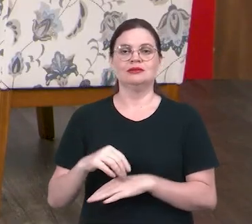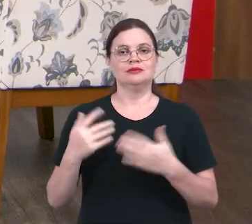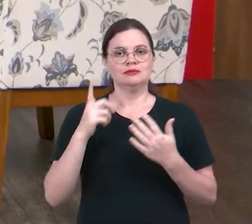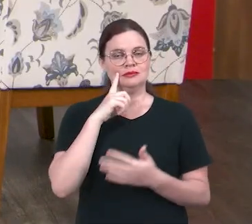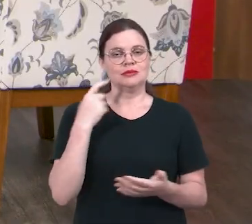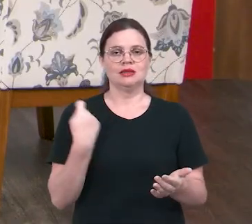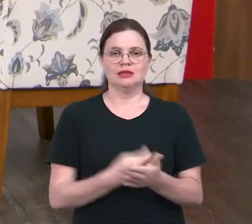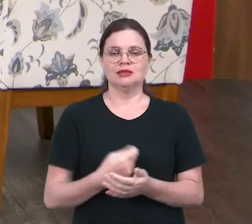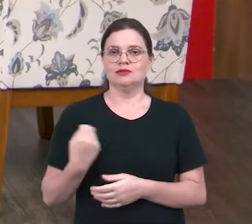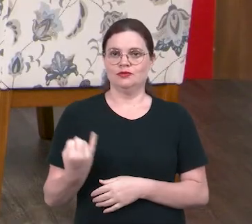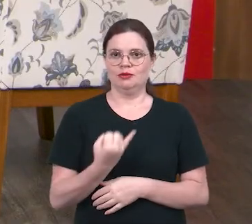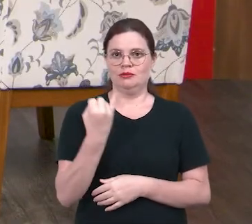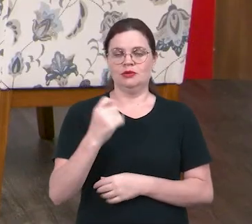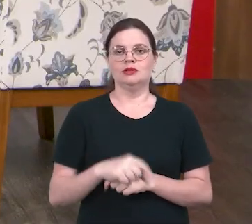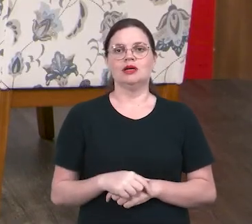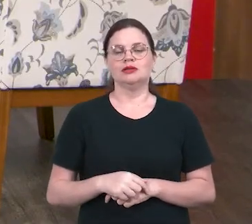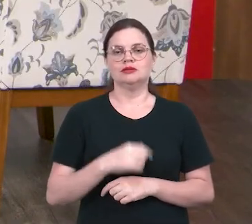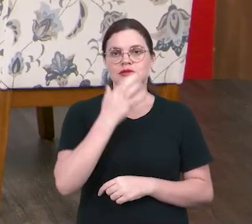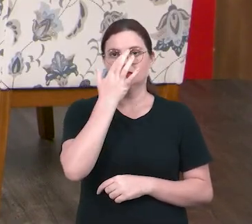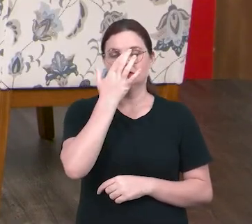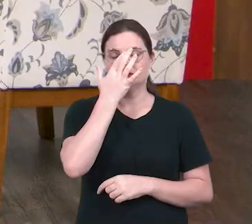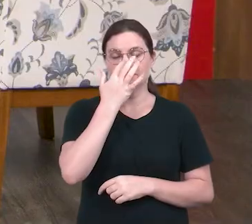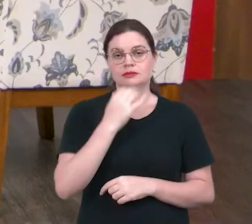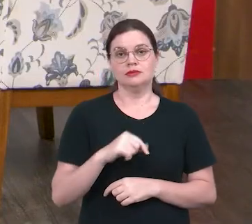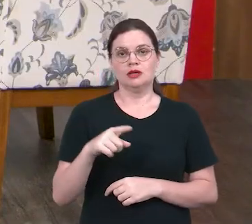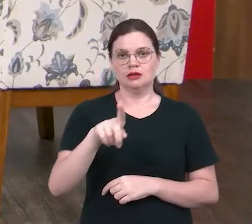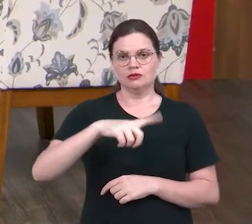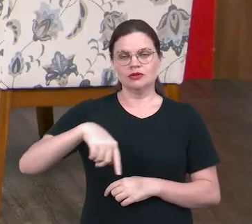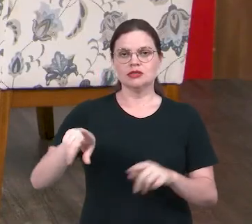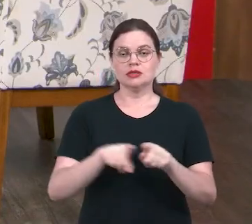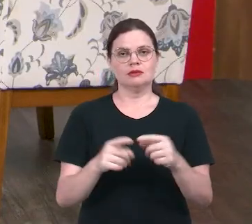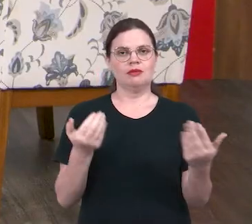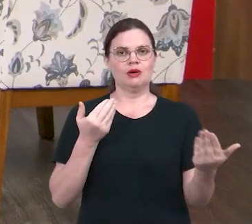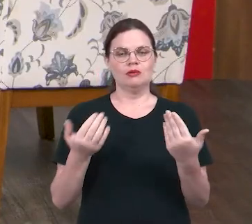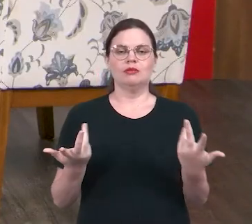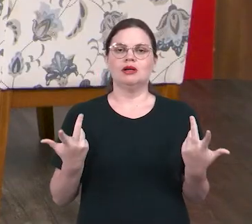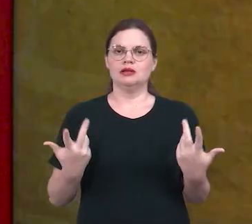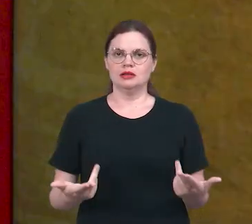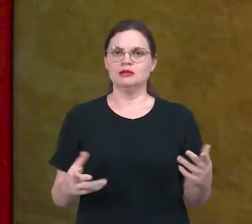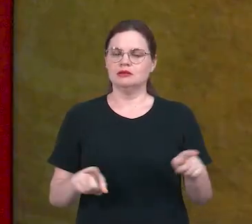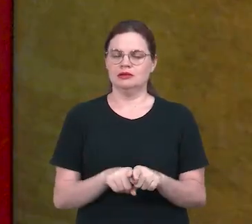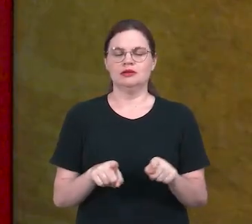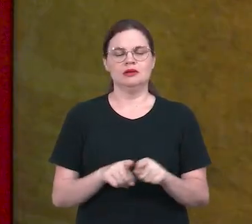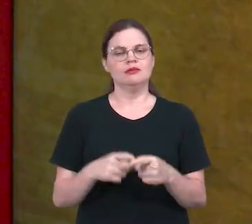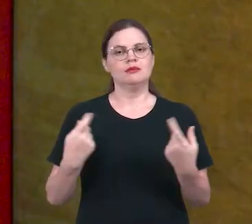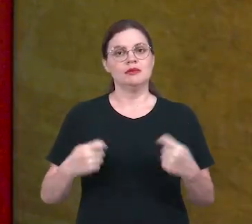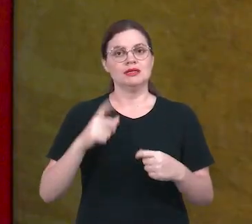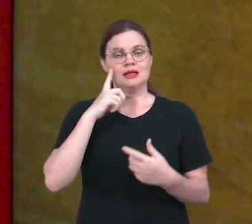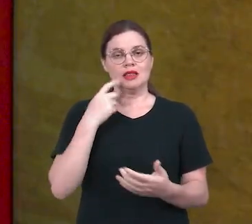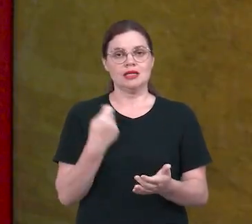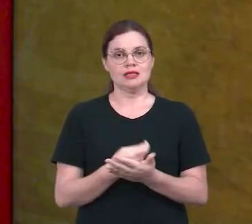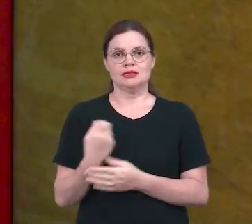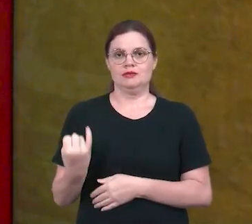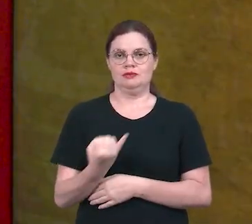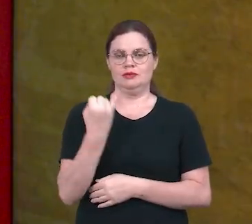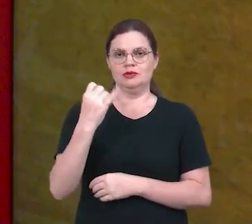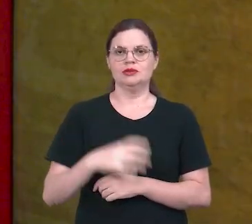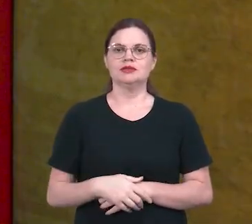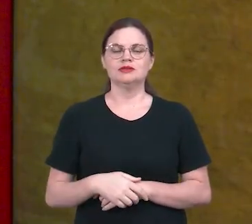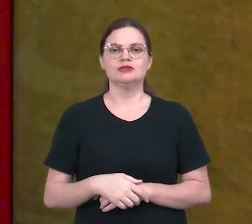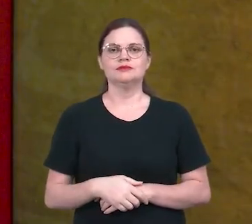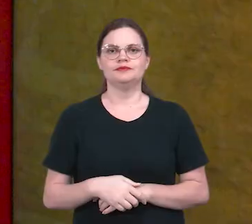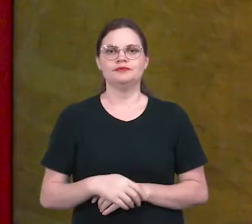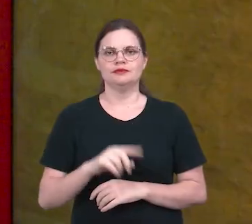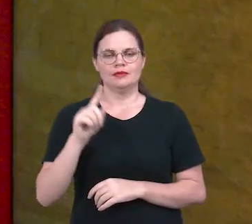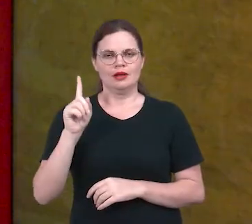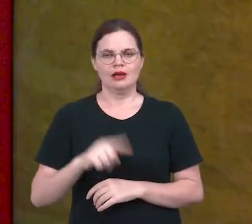nessa decisão do casal ali, na constituição do lar, tanto de Isaac com Rebeca, né? Então, esse aí eu acho que